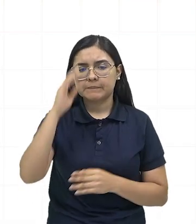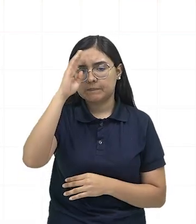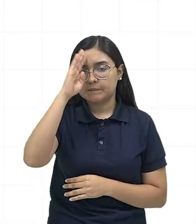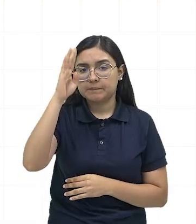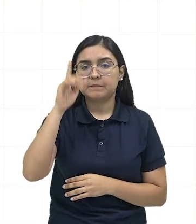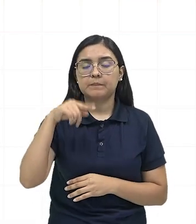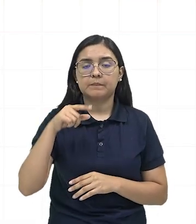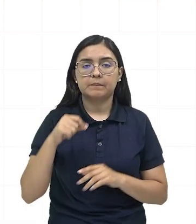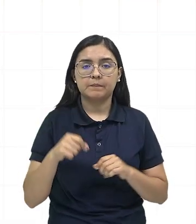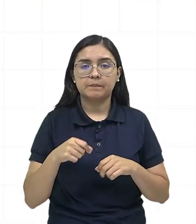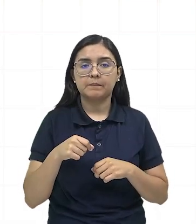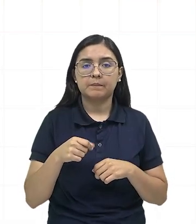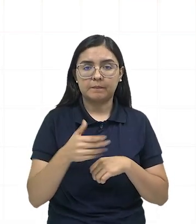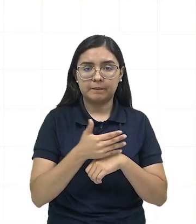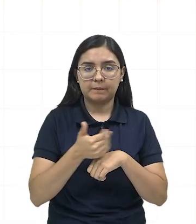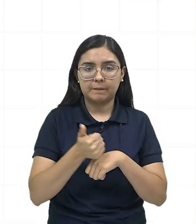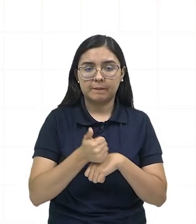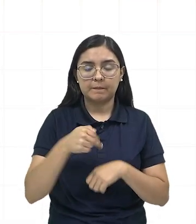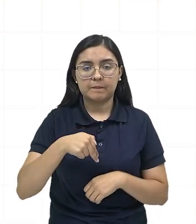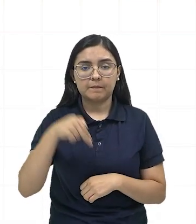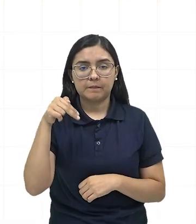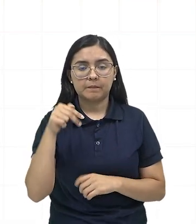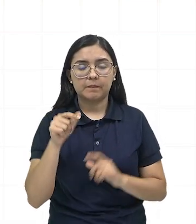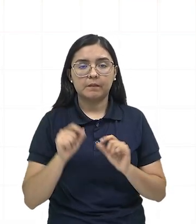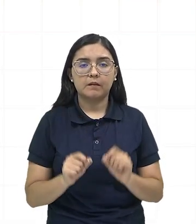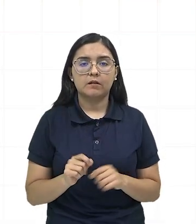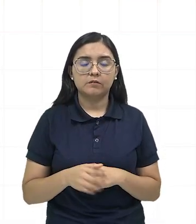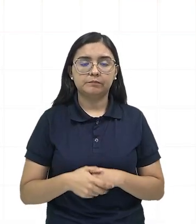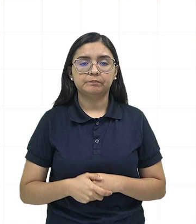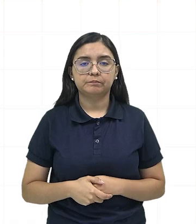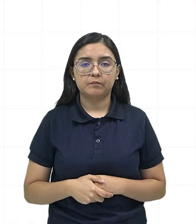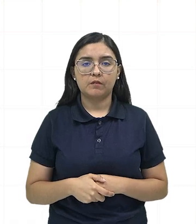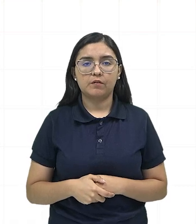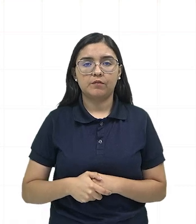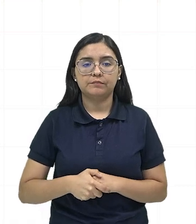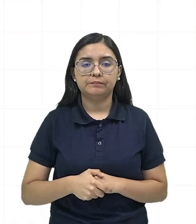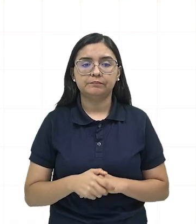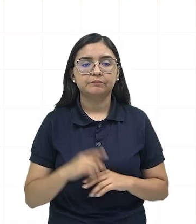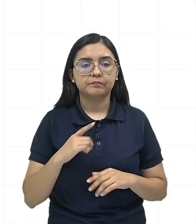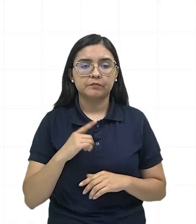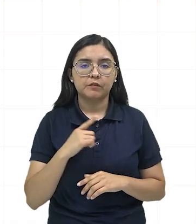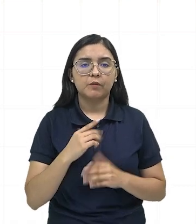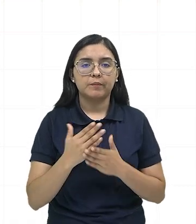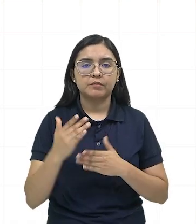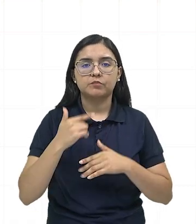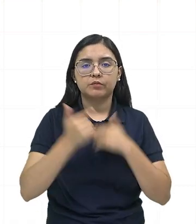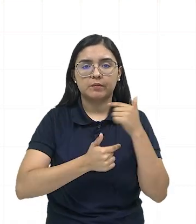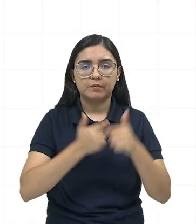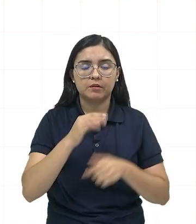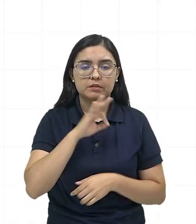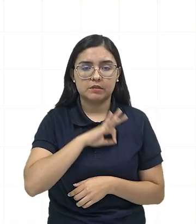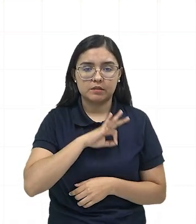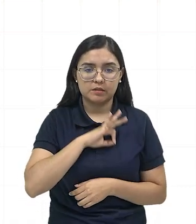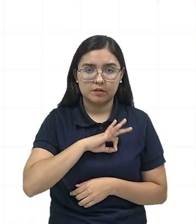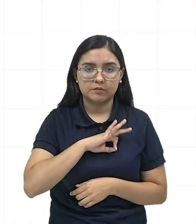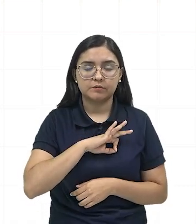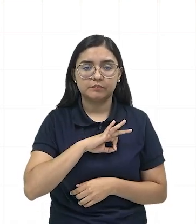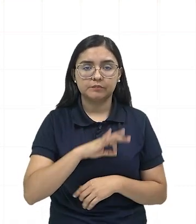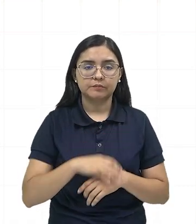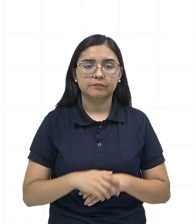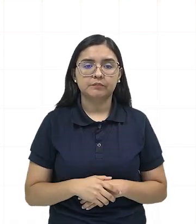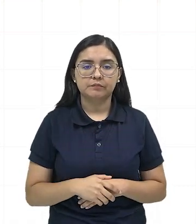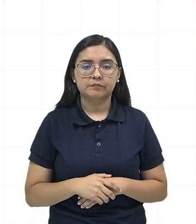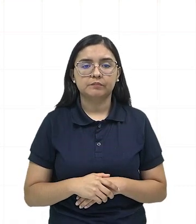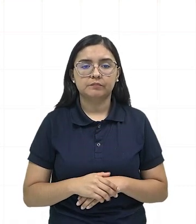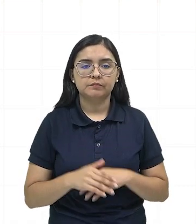também é que elas já passam a trabalhar com um trabalho assalariado, né? Geralmente era comum